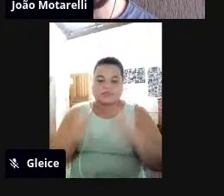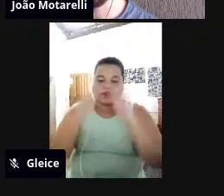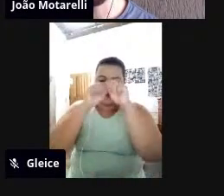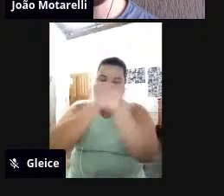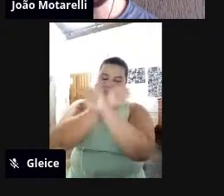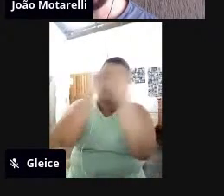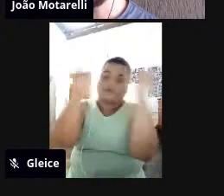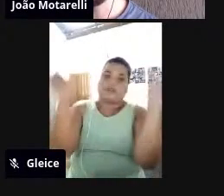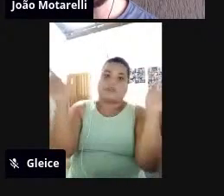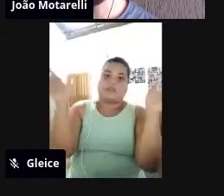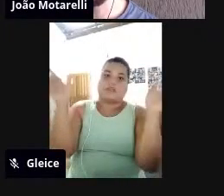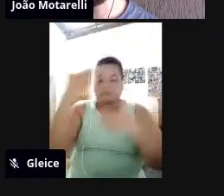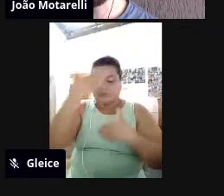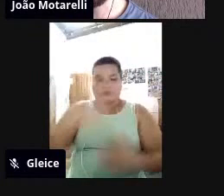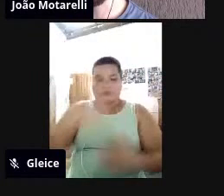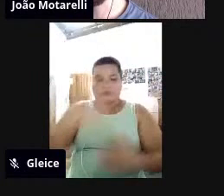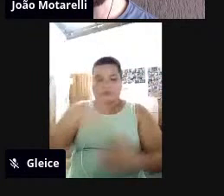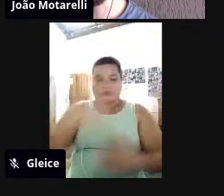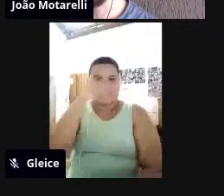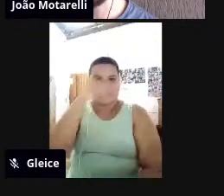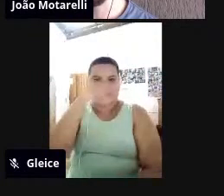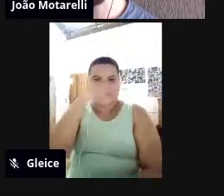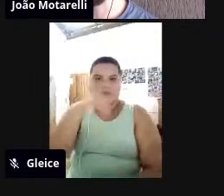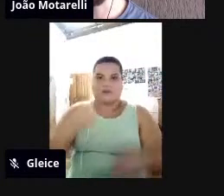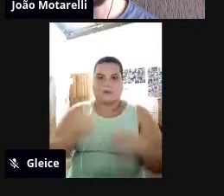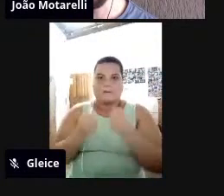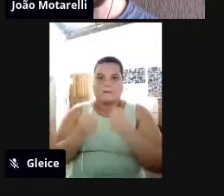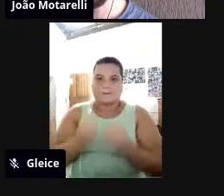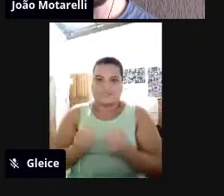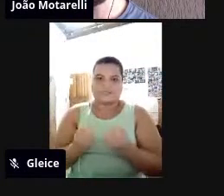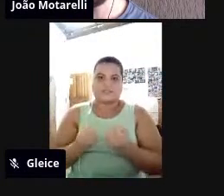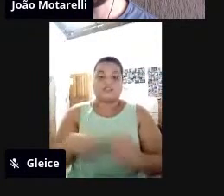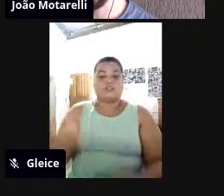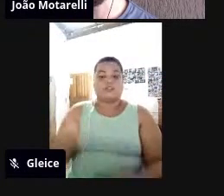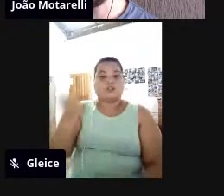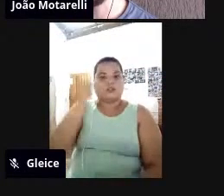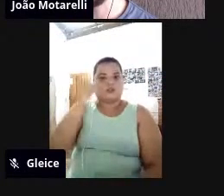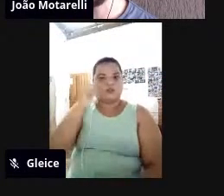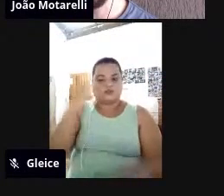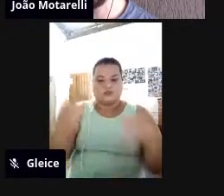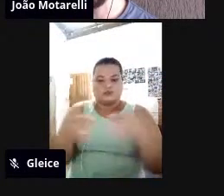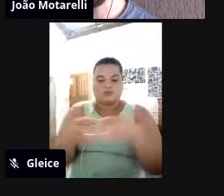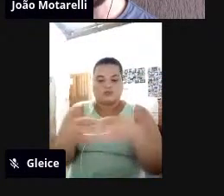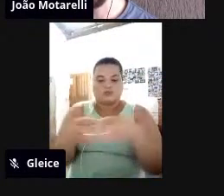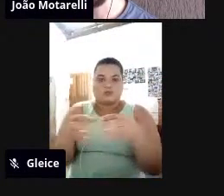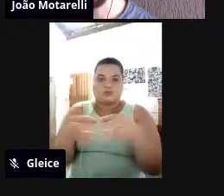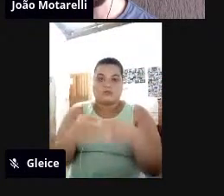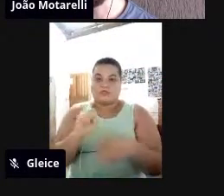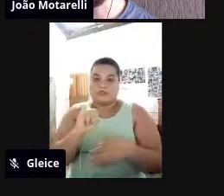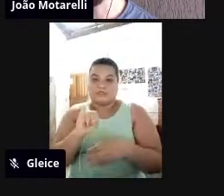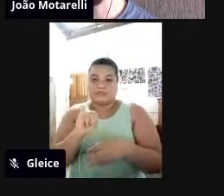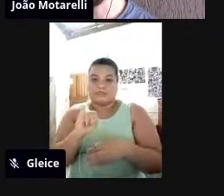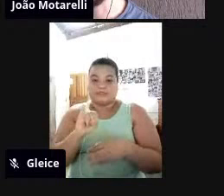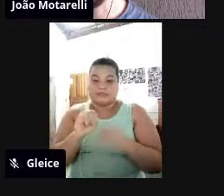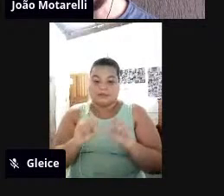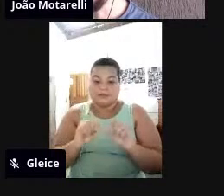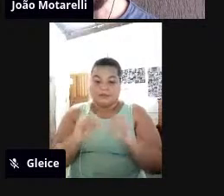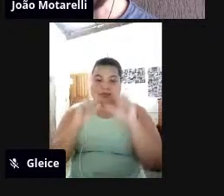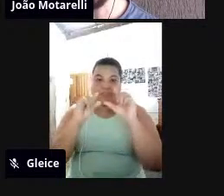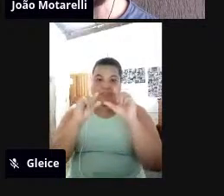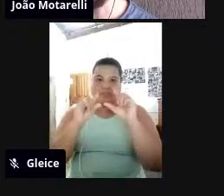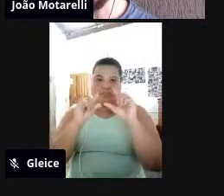mas aliviada. A pesagem acontecia com todos os ginastas juntos. Para quem aumentava, nem que fosse 100 gramas, os técnicos gritavam gorda